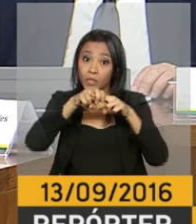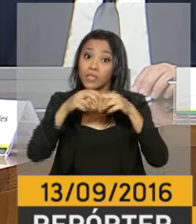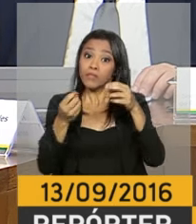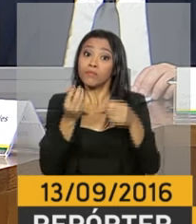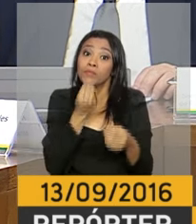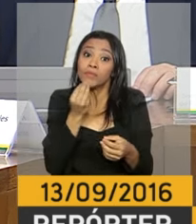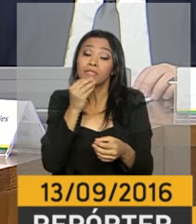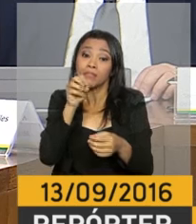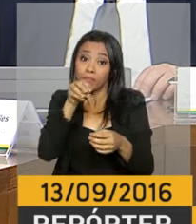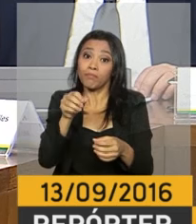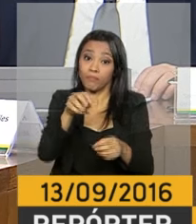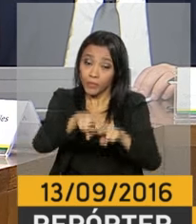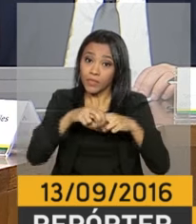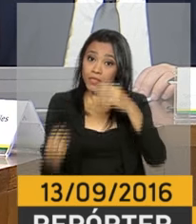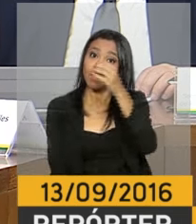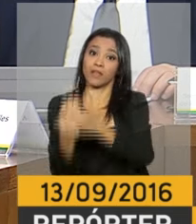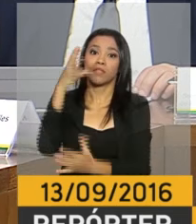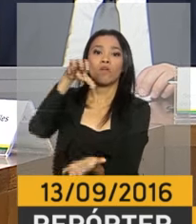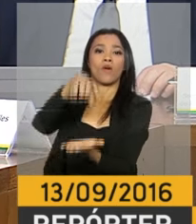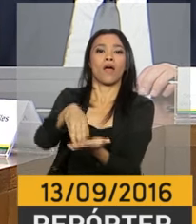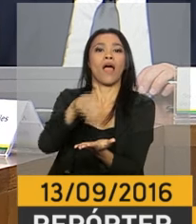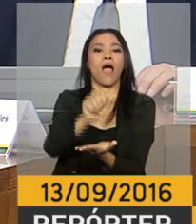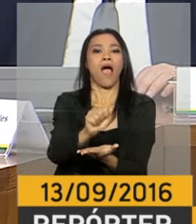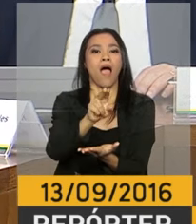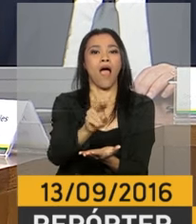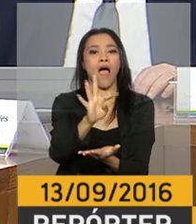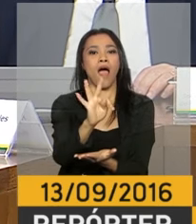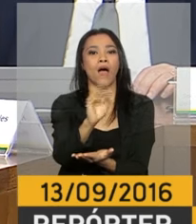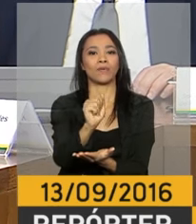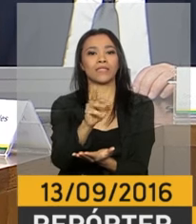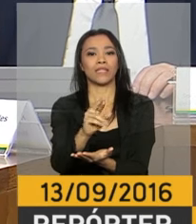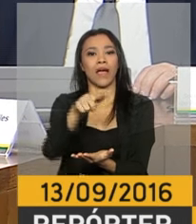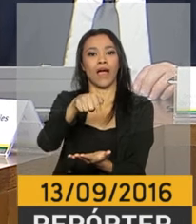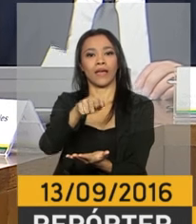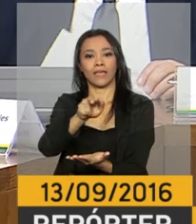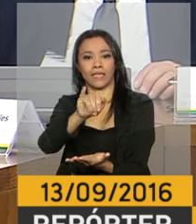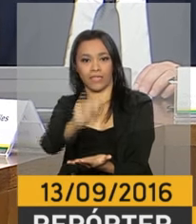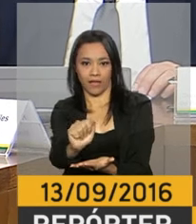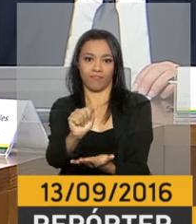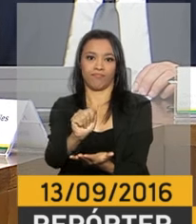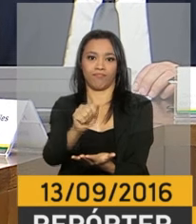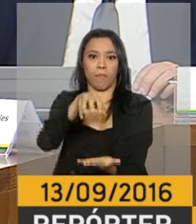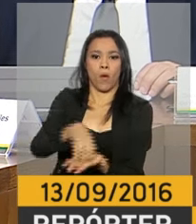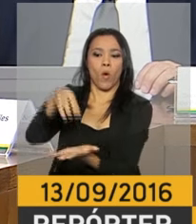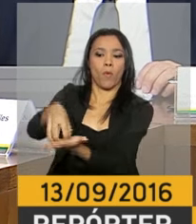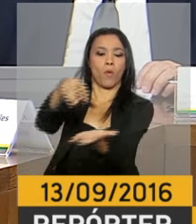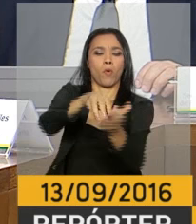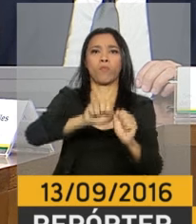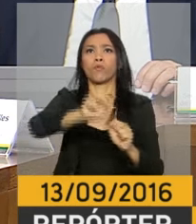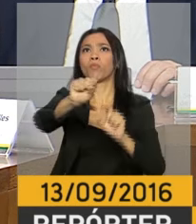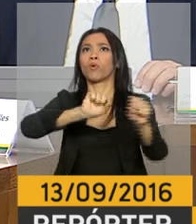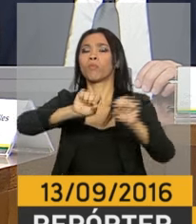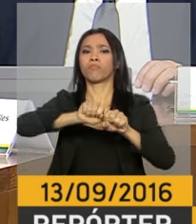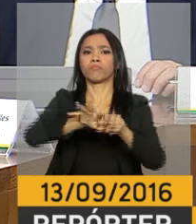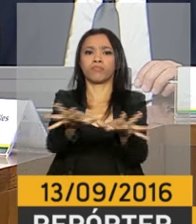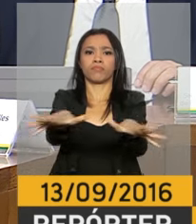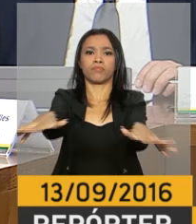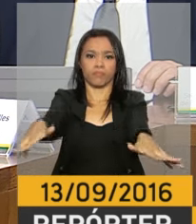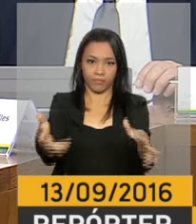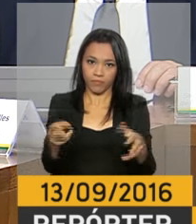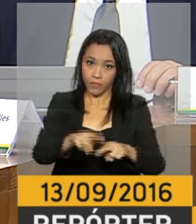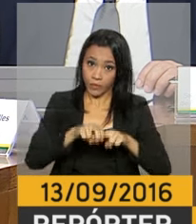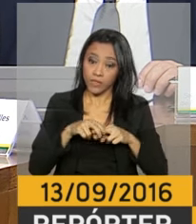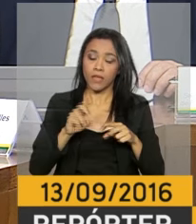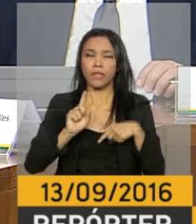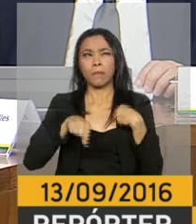as autarquias são uma forma de descentralizar um pouco a atividade vou dizer obviedades aqui né Eh depois verificou-se que era preciso trazer